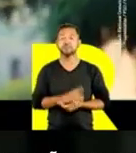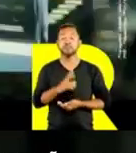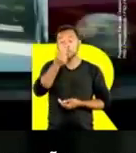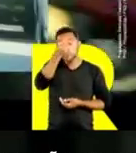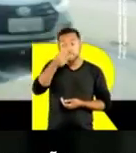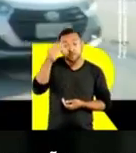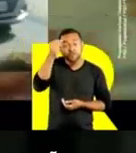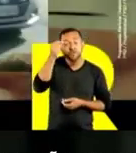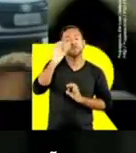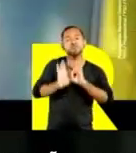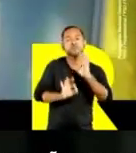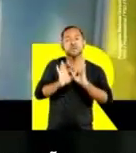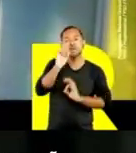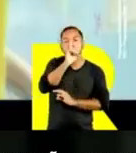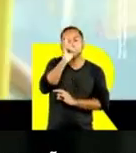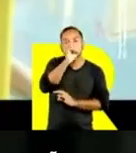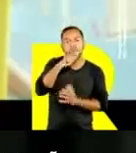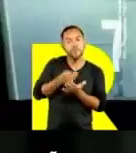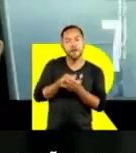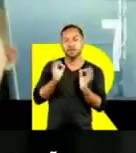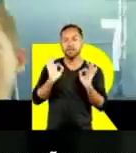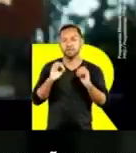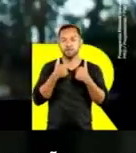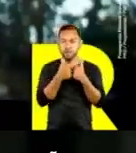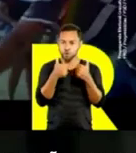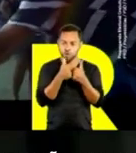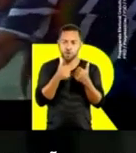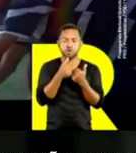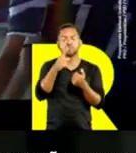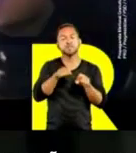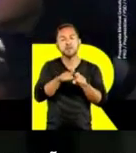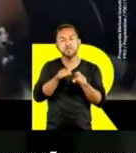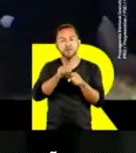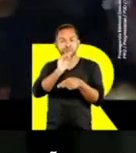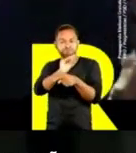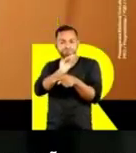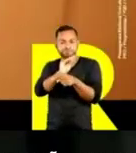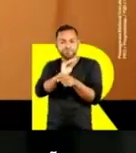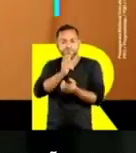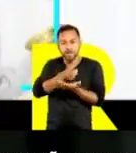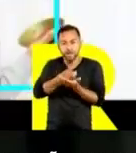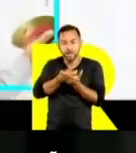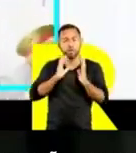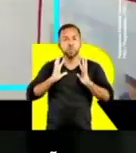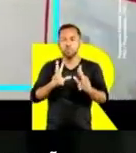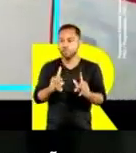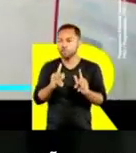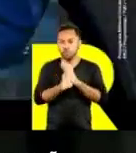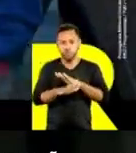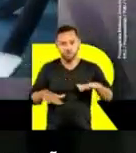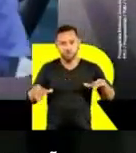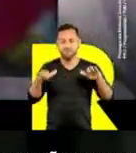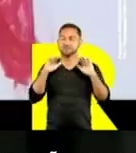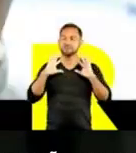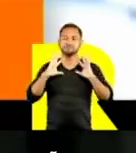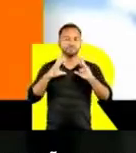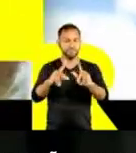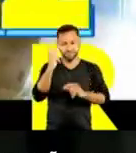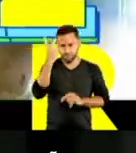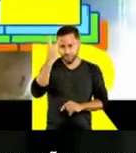O prefeito que fez o Domingão Tarifa Zero e garante creche para todas as crianças na cidade inteira.